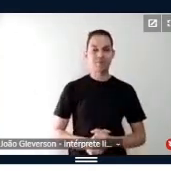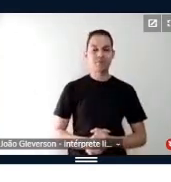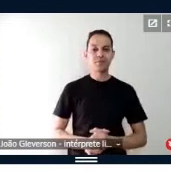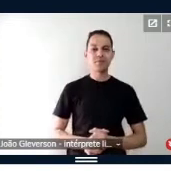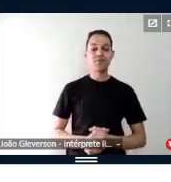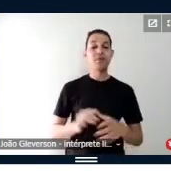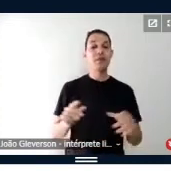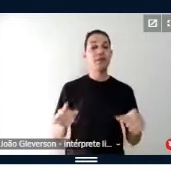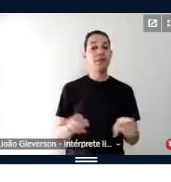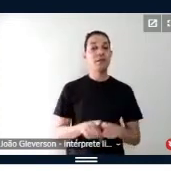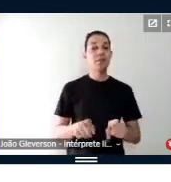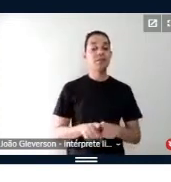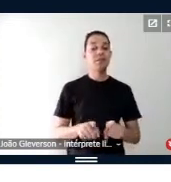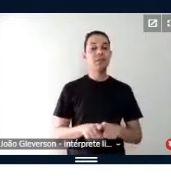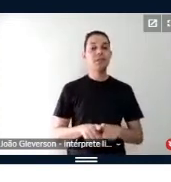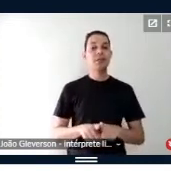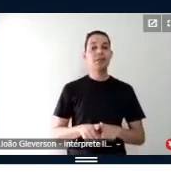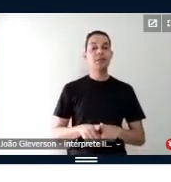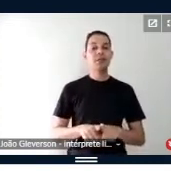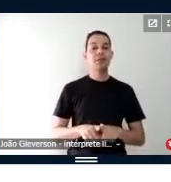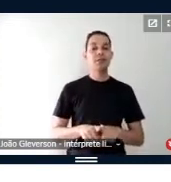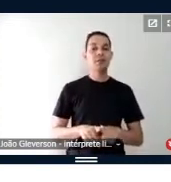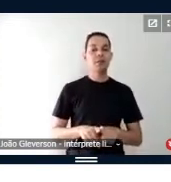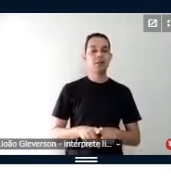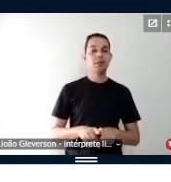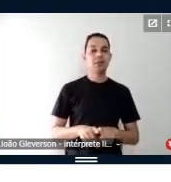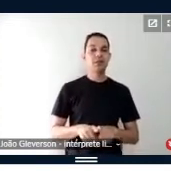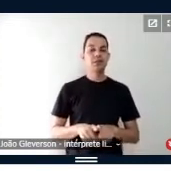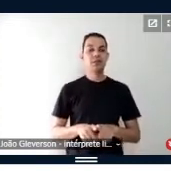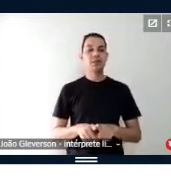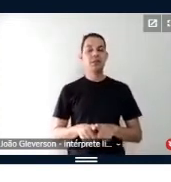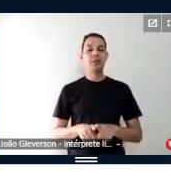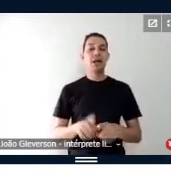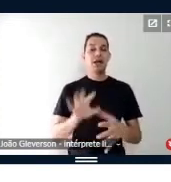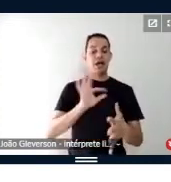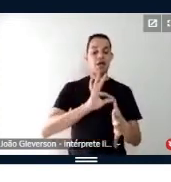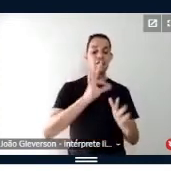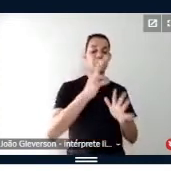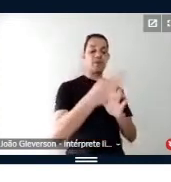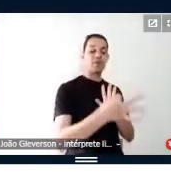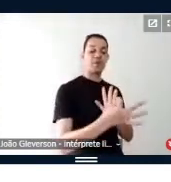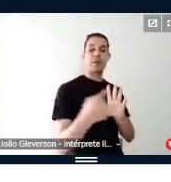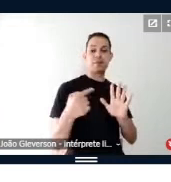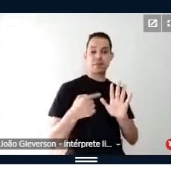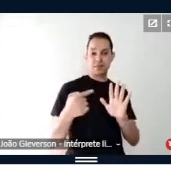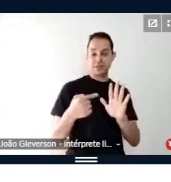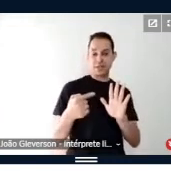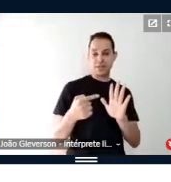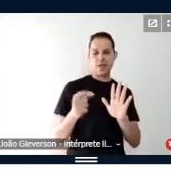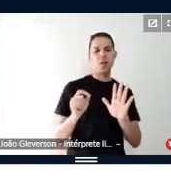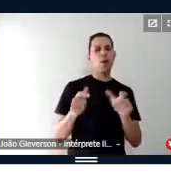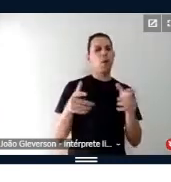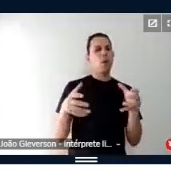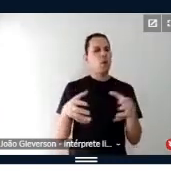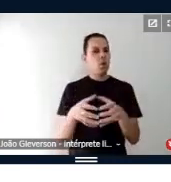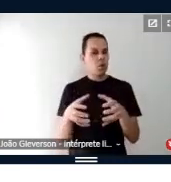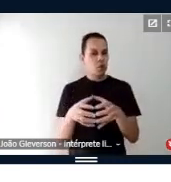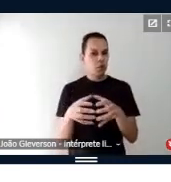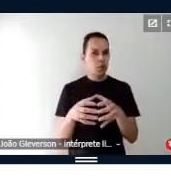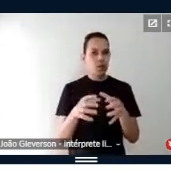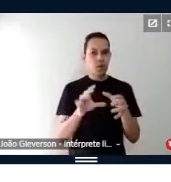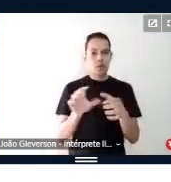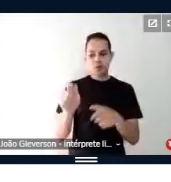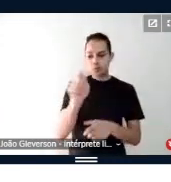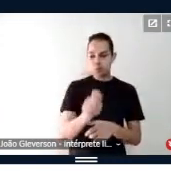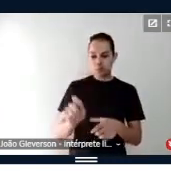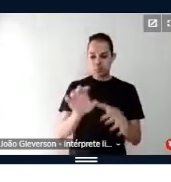nós temos apenas algumas menções da FEBRAPILS, que é a federação das associações e não